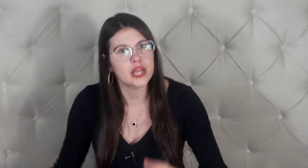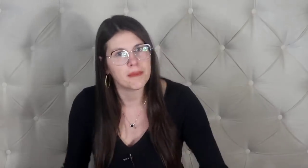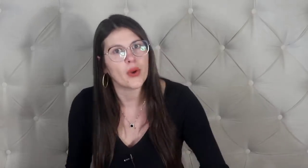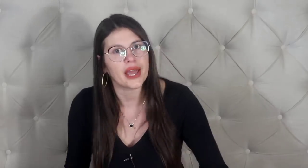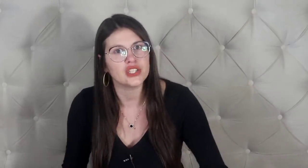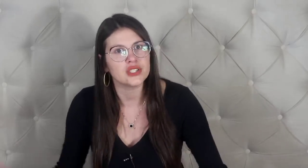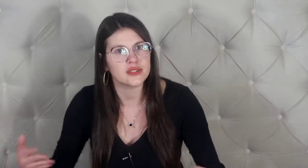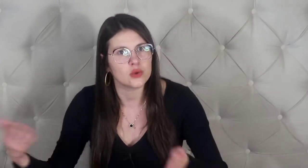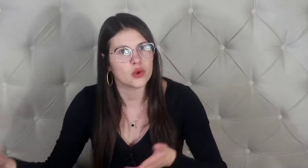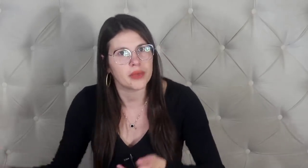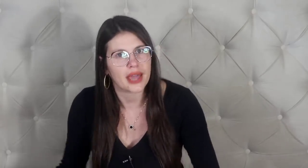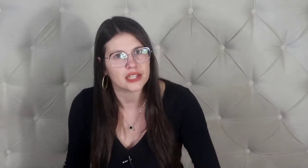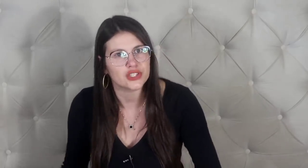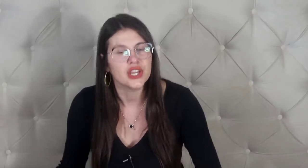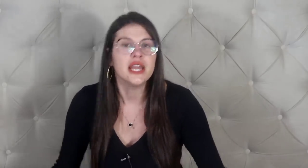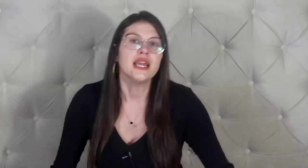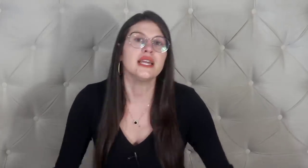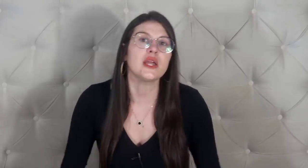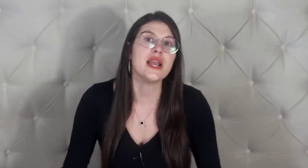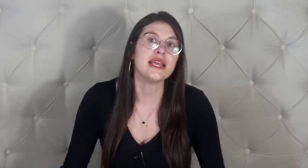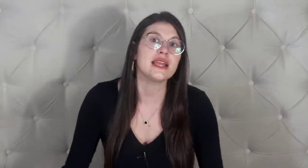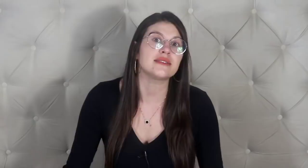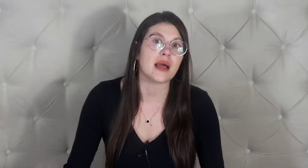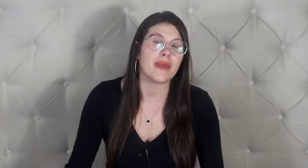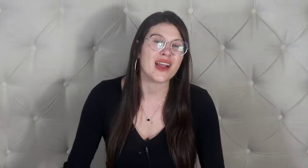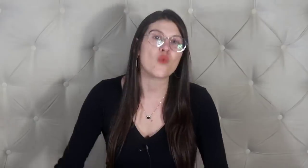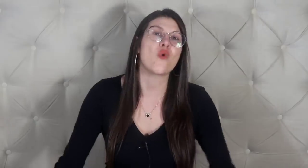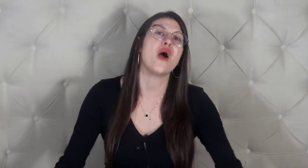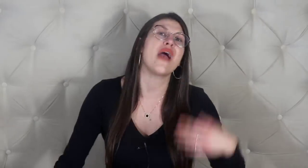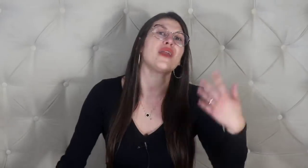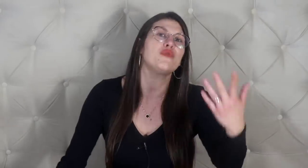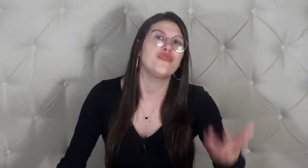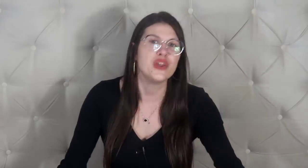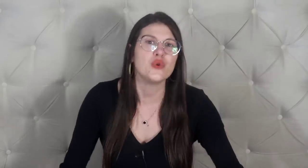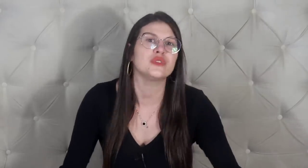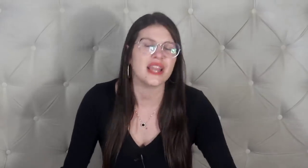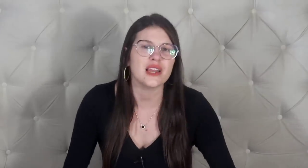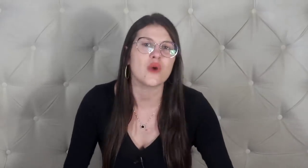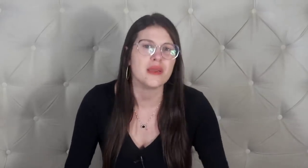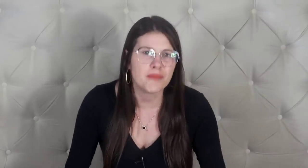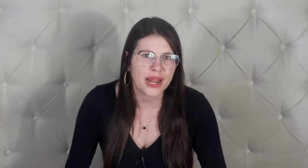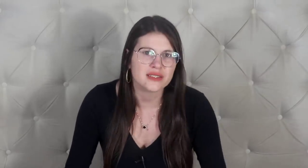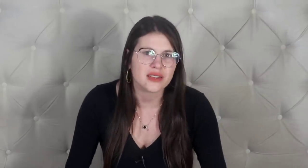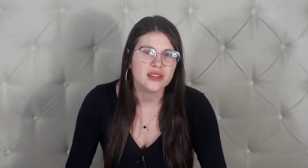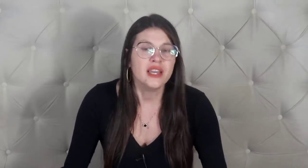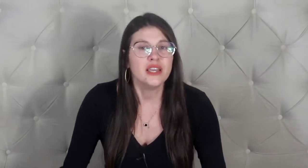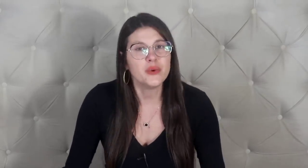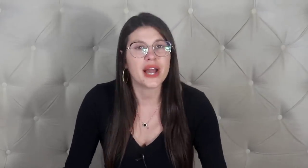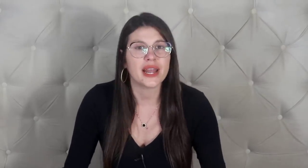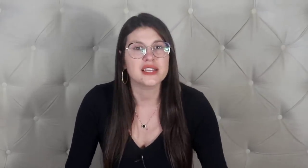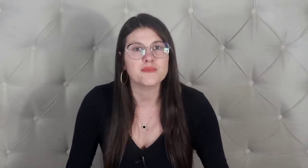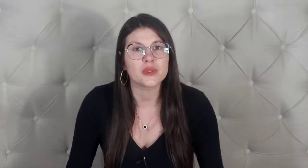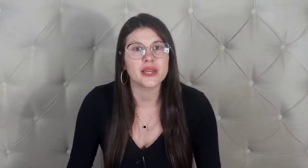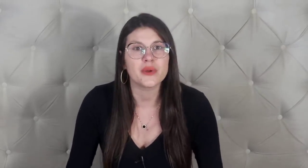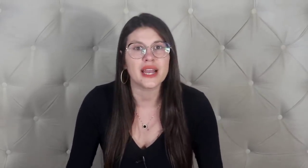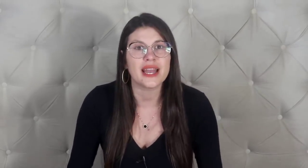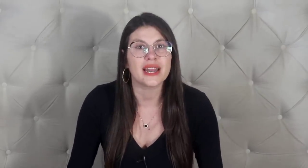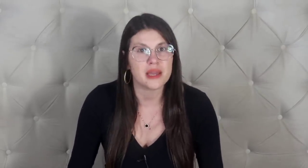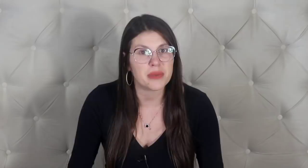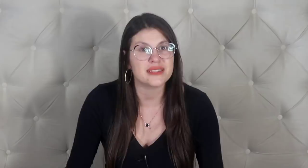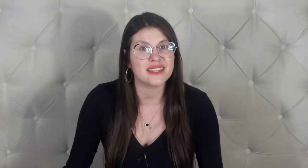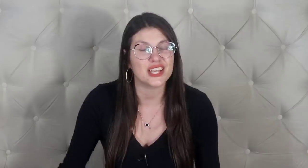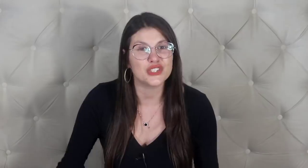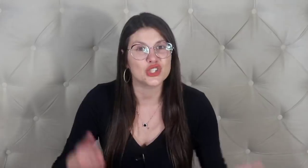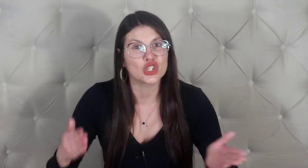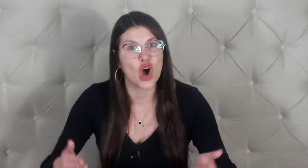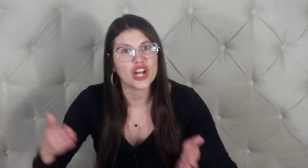não o depoente seu Dominguete. Então ele queria saber qual era o vínculo dele com a empresa. E o cara respondeu que ele